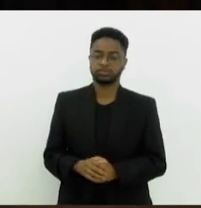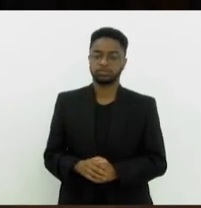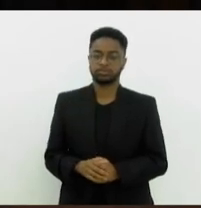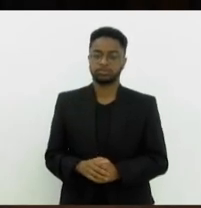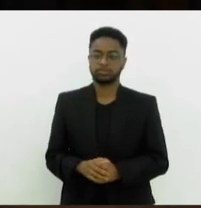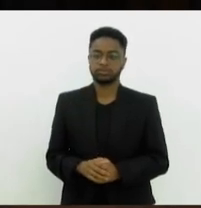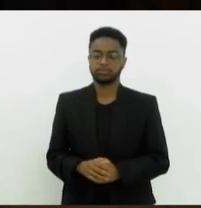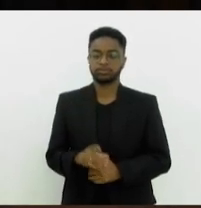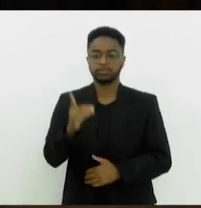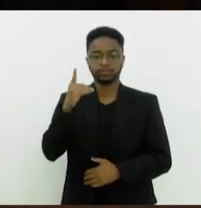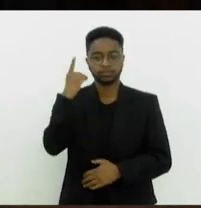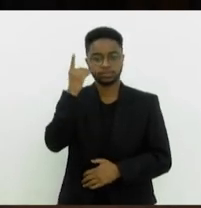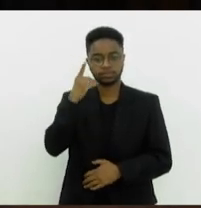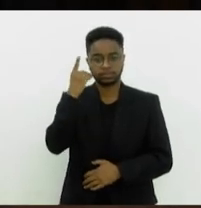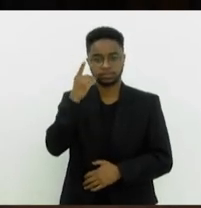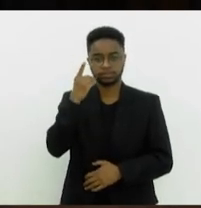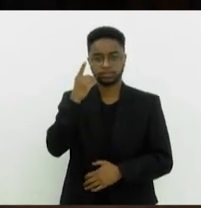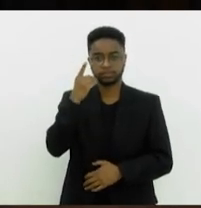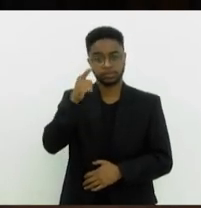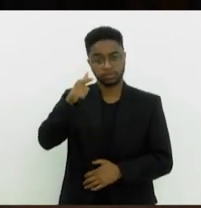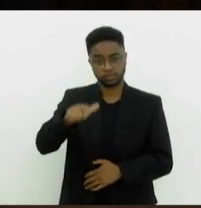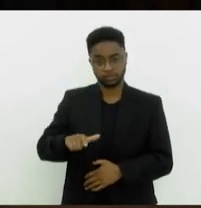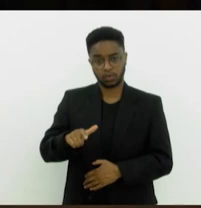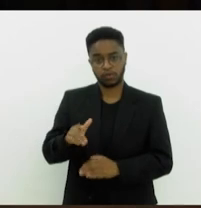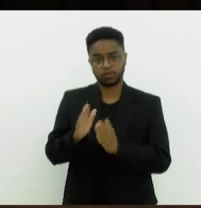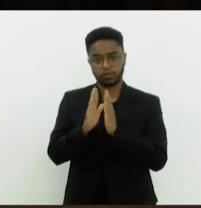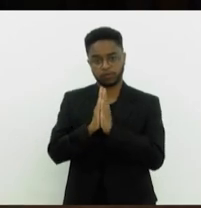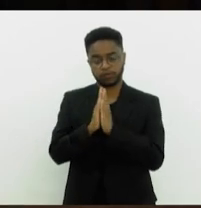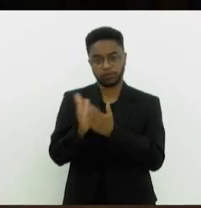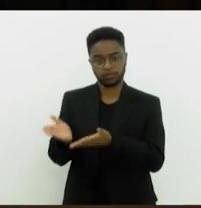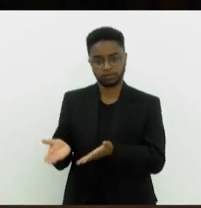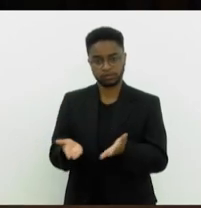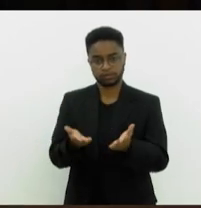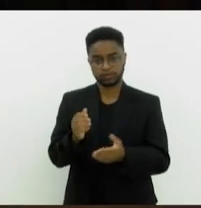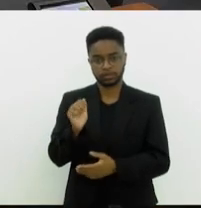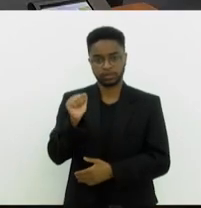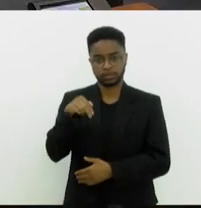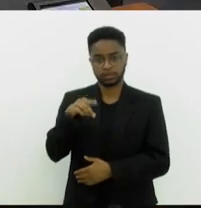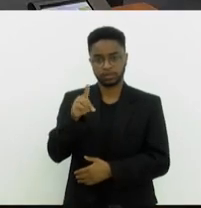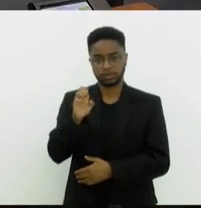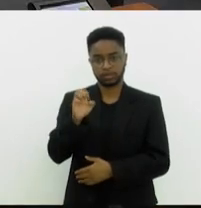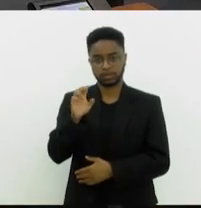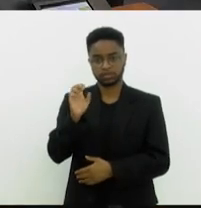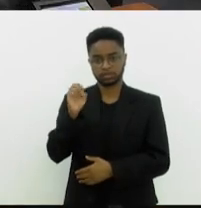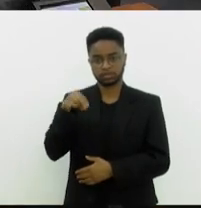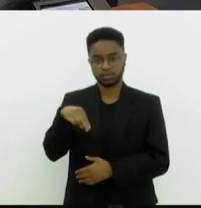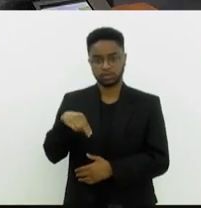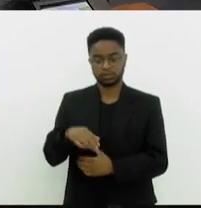Nosso nobre deputado, de novo aqui, por gentileza, Anderson Moraes.